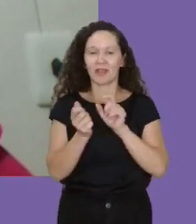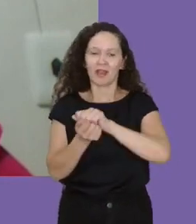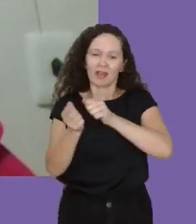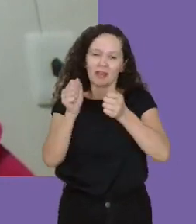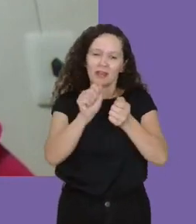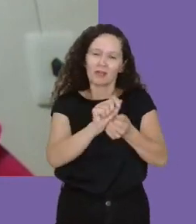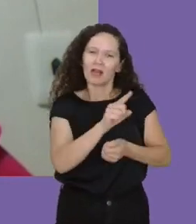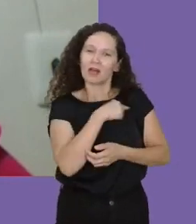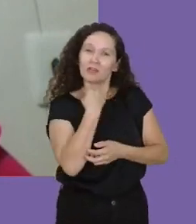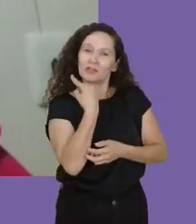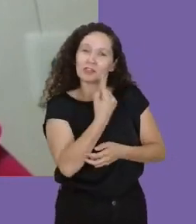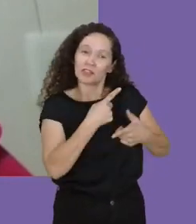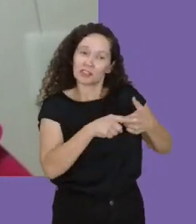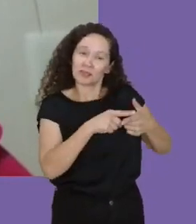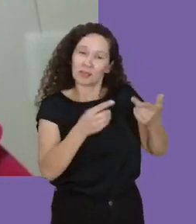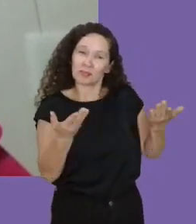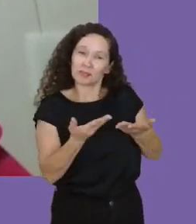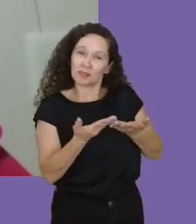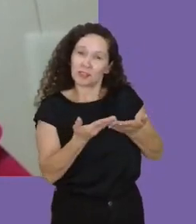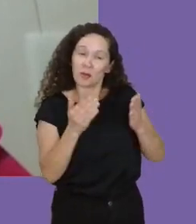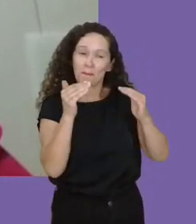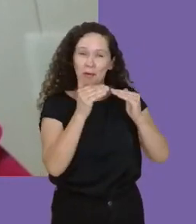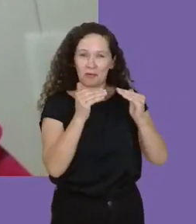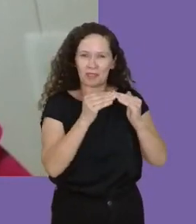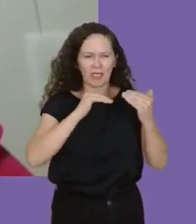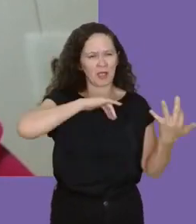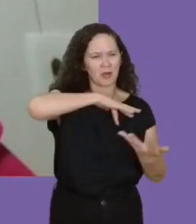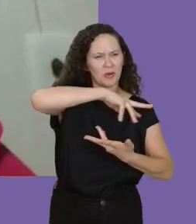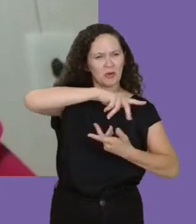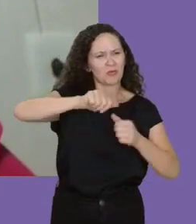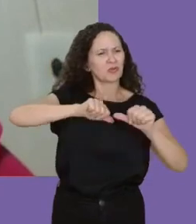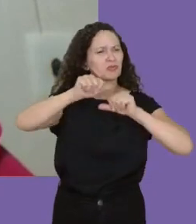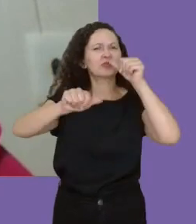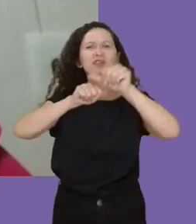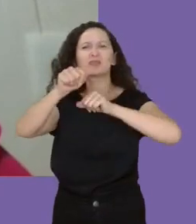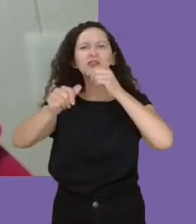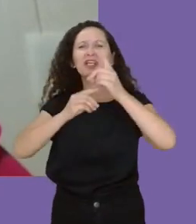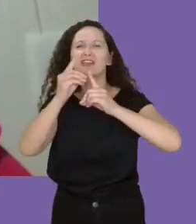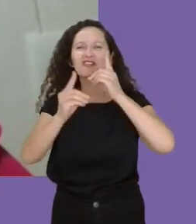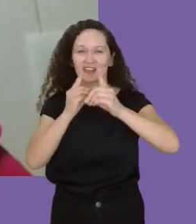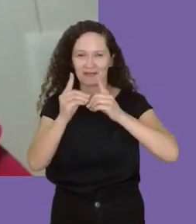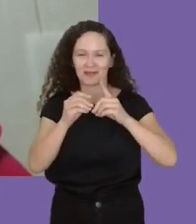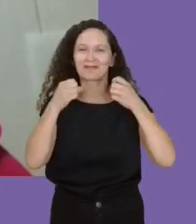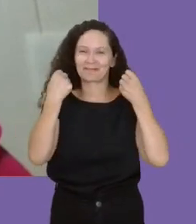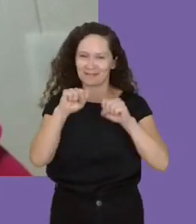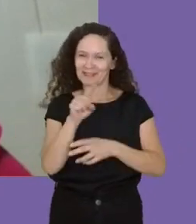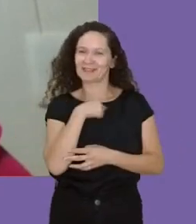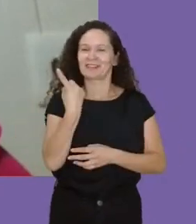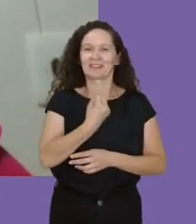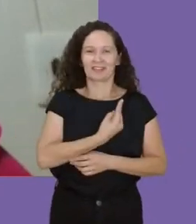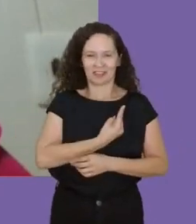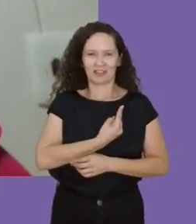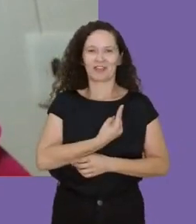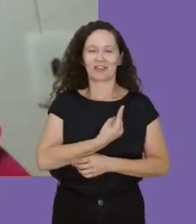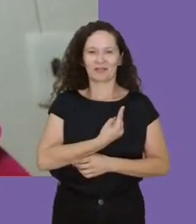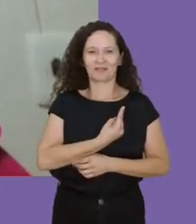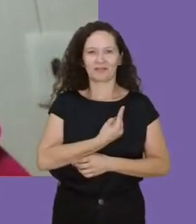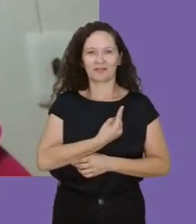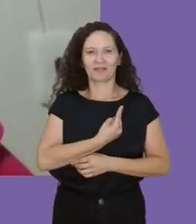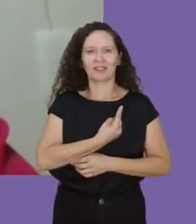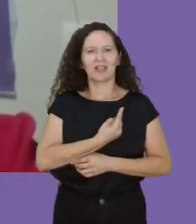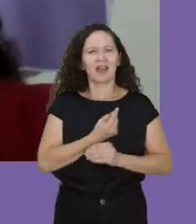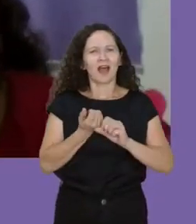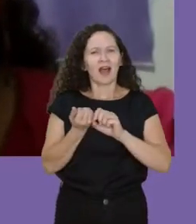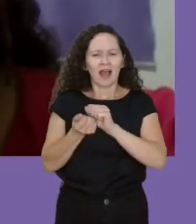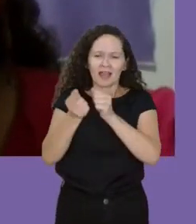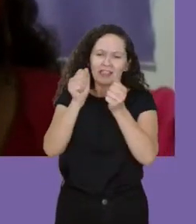adequar às nossas necessidades atuais, né? Nosso mundo é dinâmico, então a gente precisa se adequar e